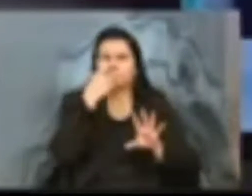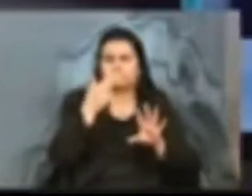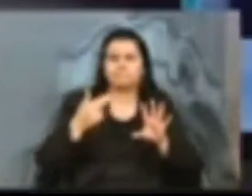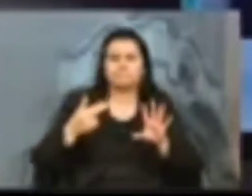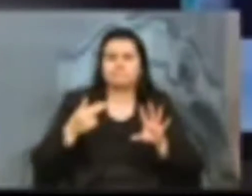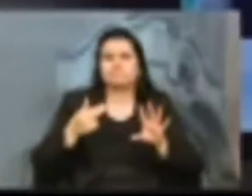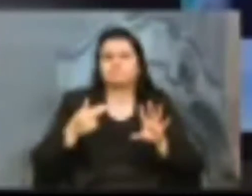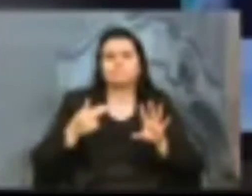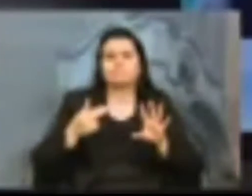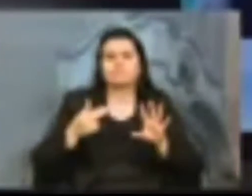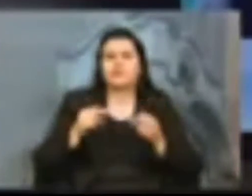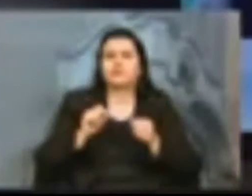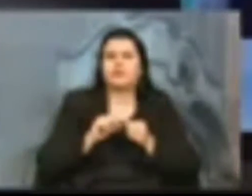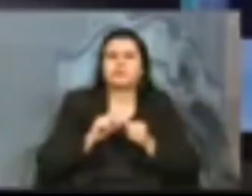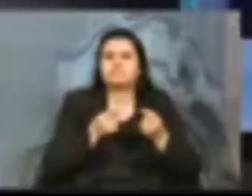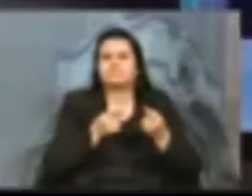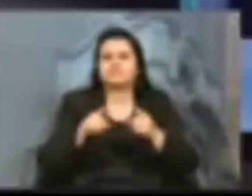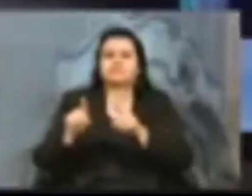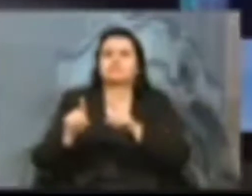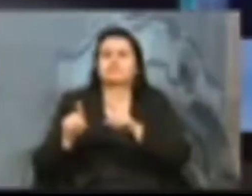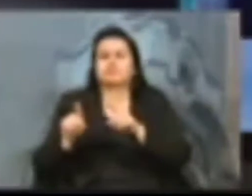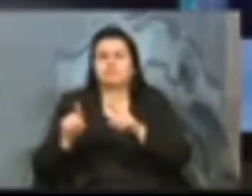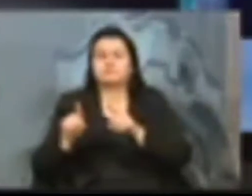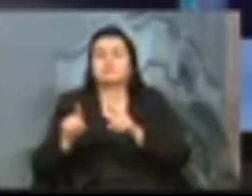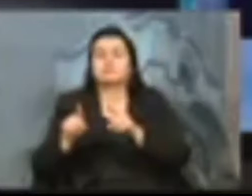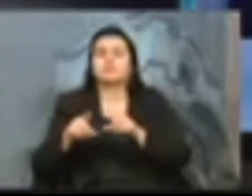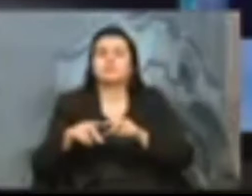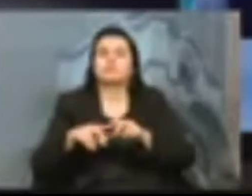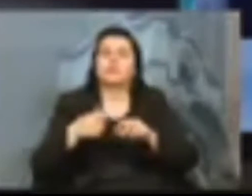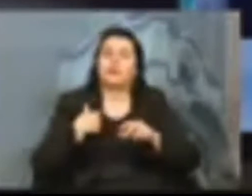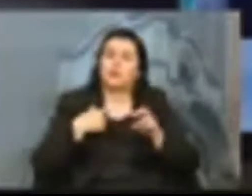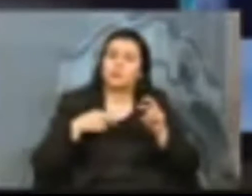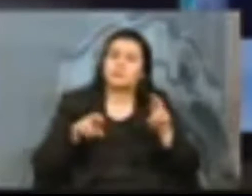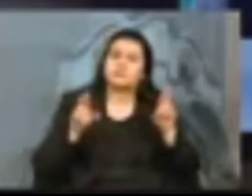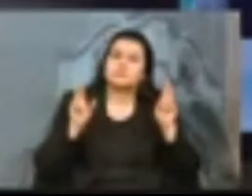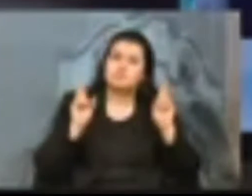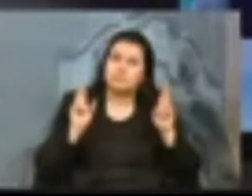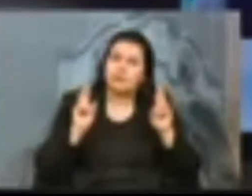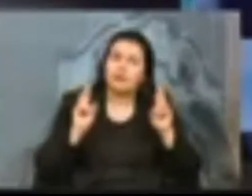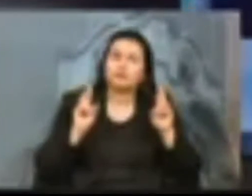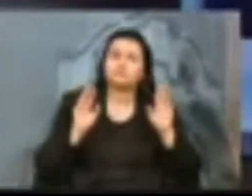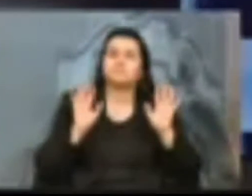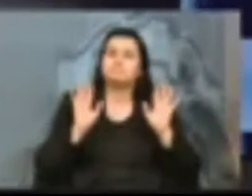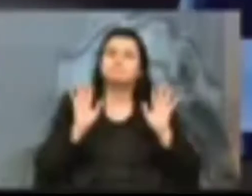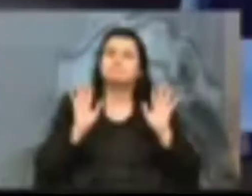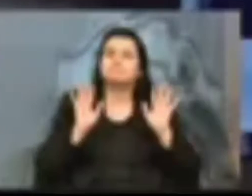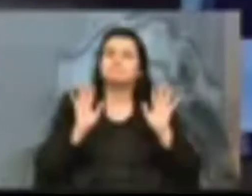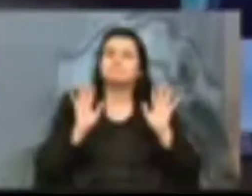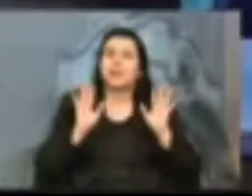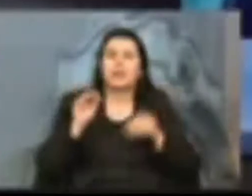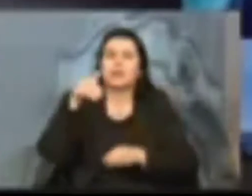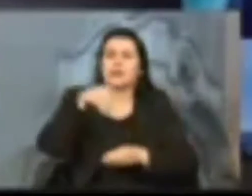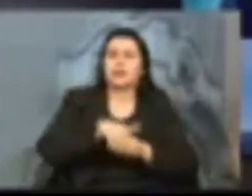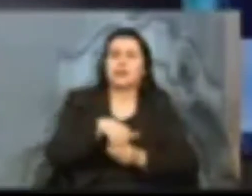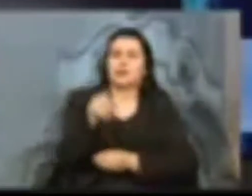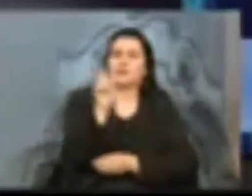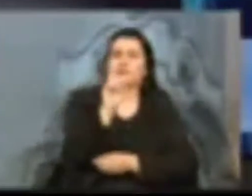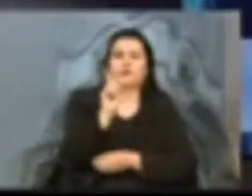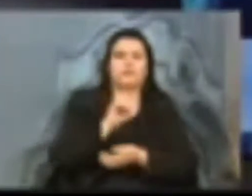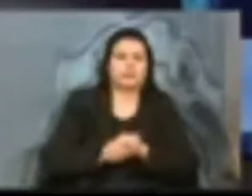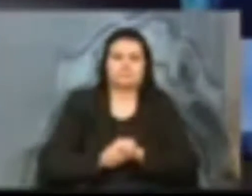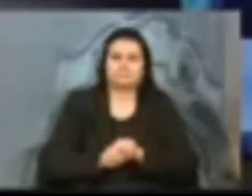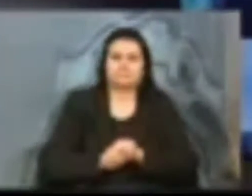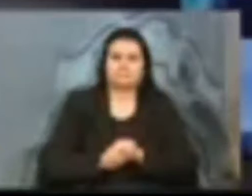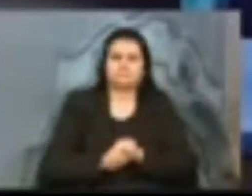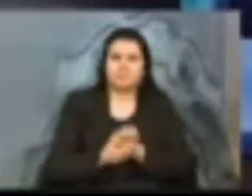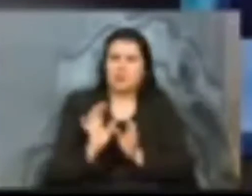aparentemente patrocinou. Espero que a gente nem chegue a votar, essa homenagem,